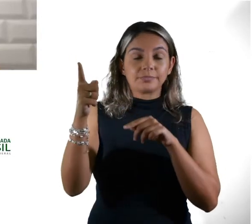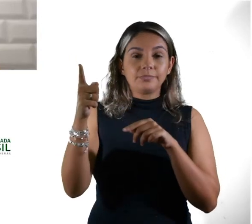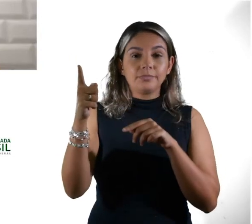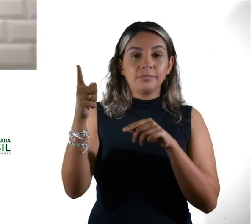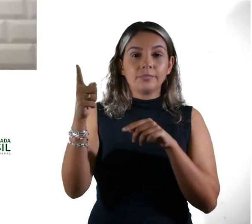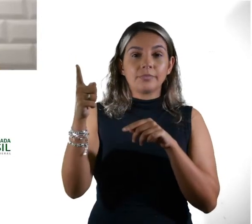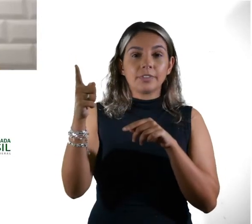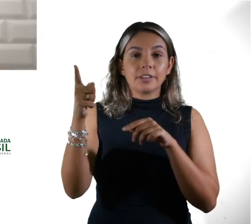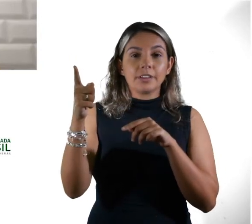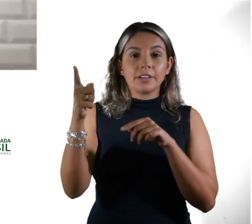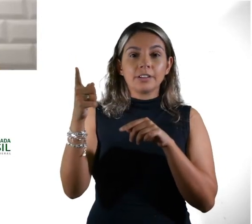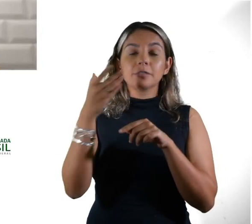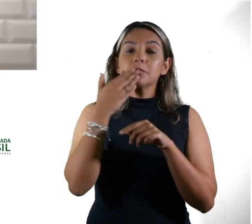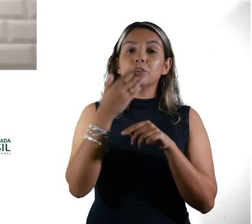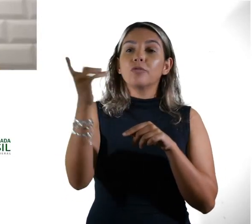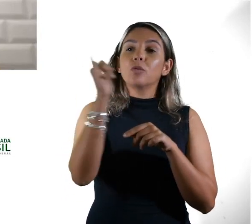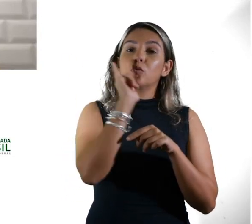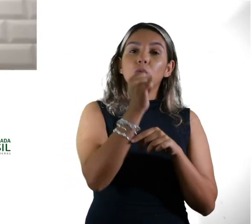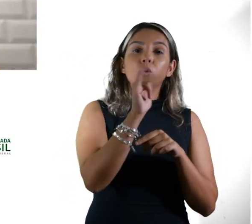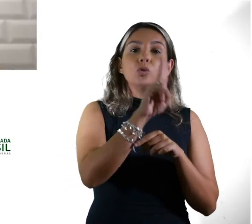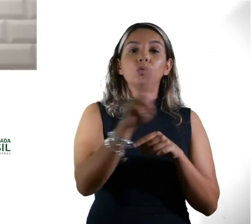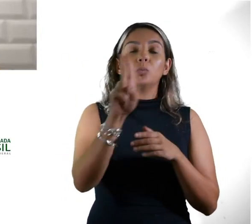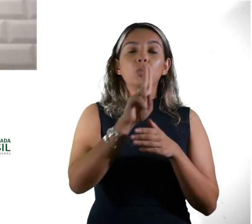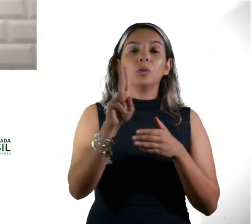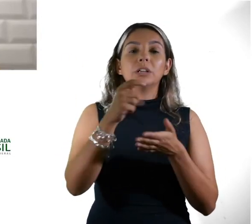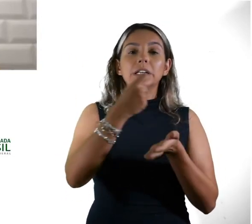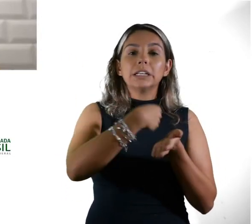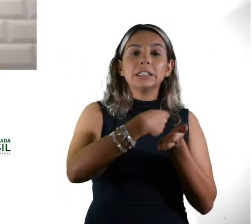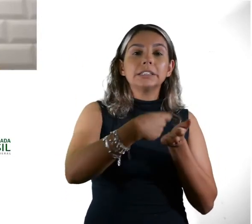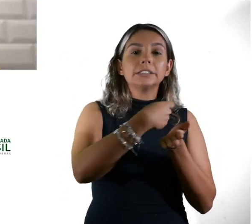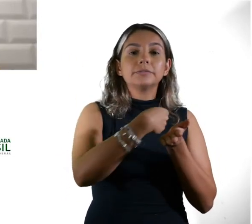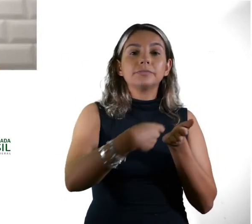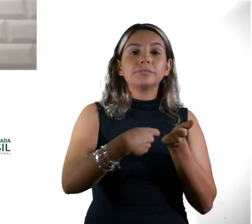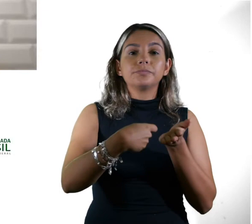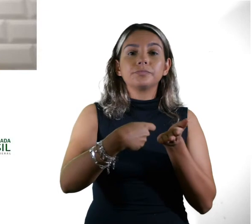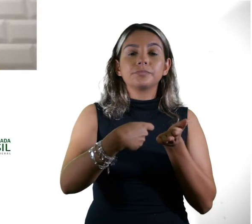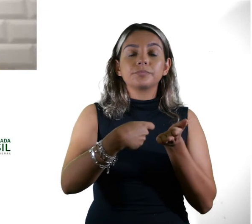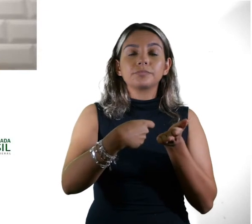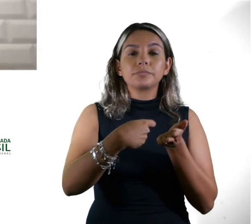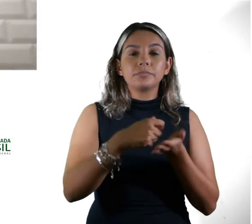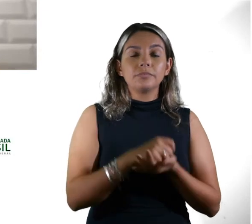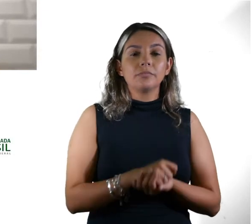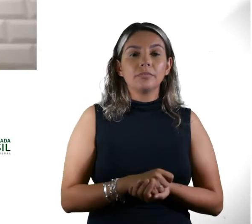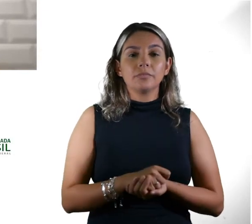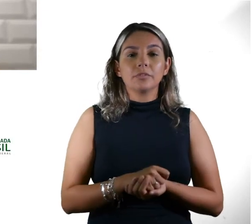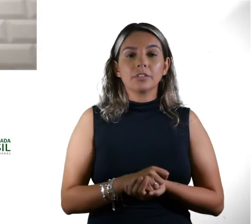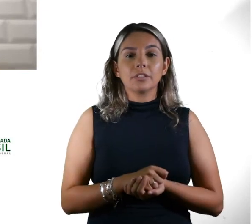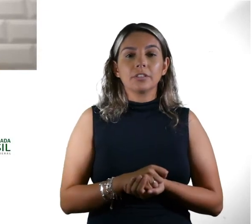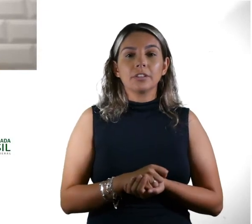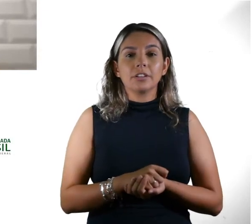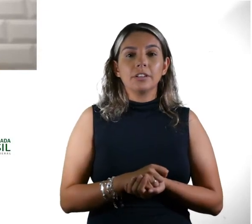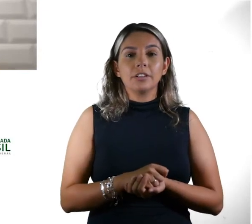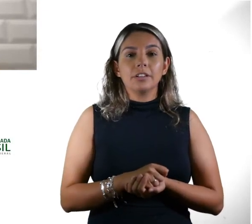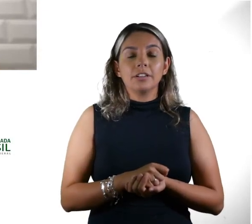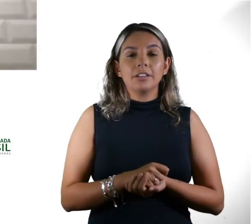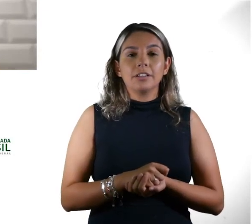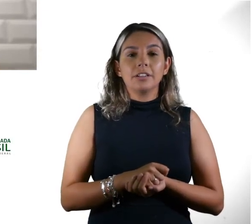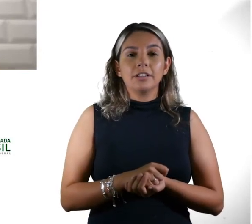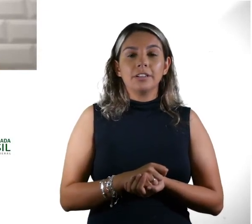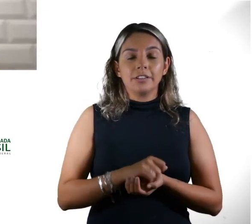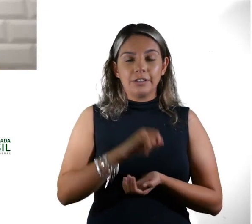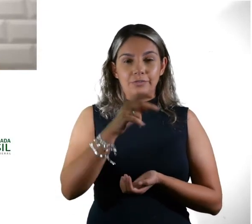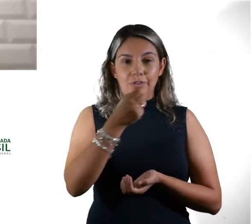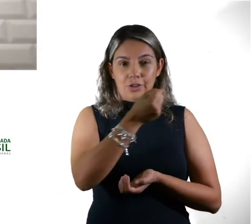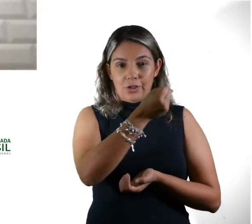escritoras africanas de língua portuguesa. Aí ela falou, o pessoal do chat também. Aí algumas pessoas começaram, a